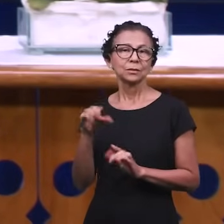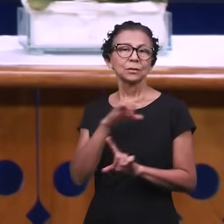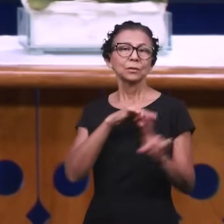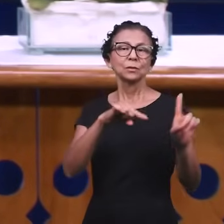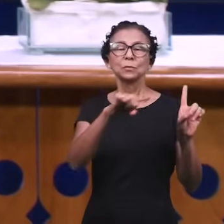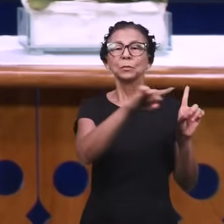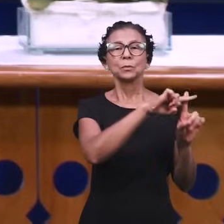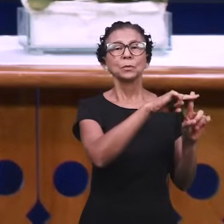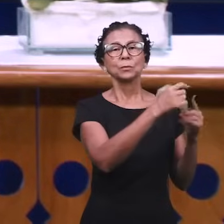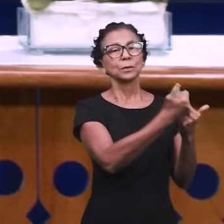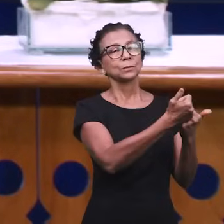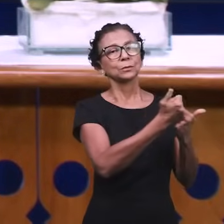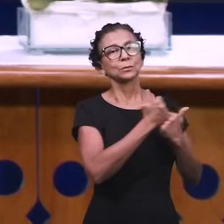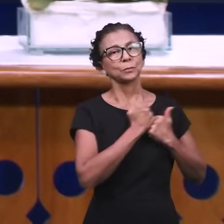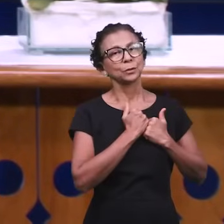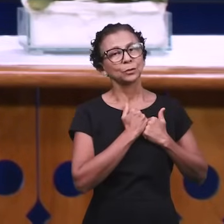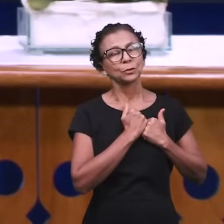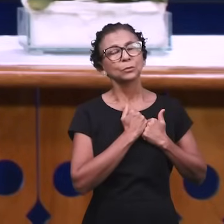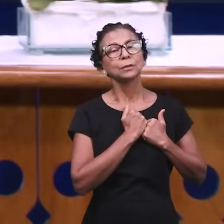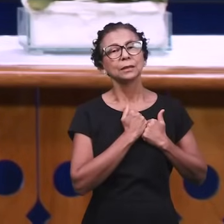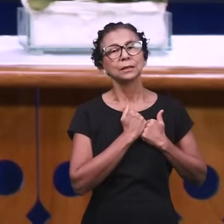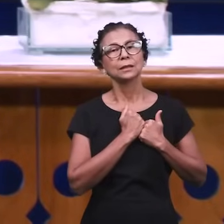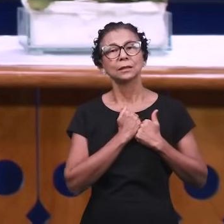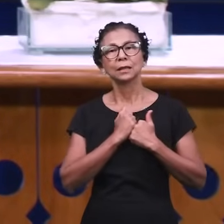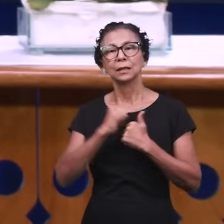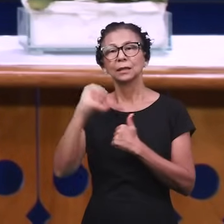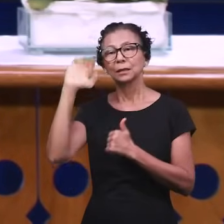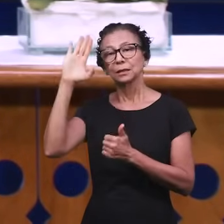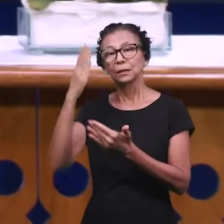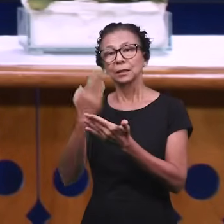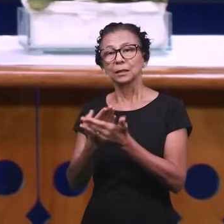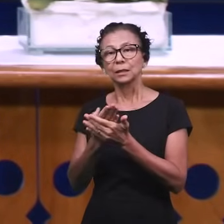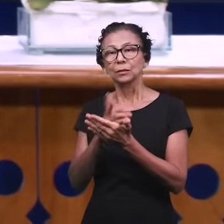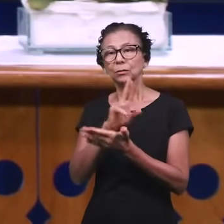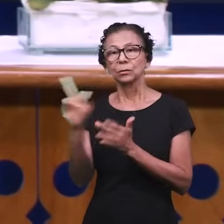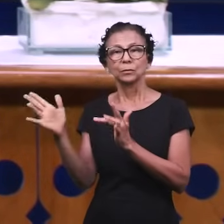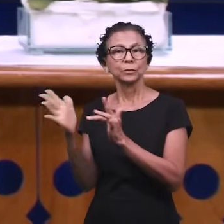que crê no seu nome. E outra coisa interessante,